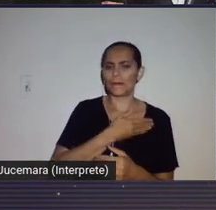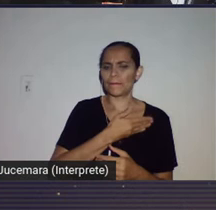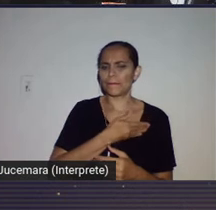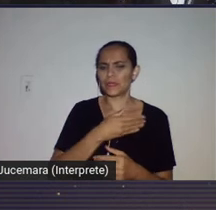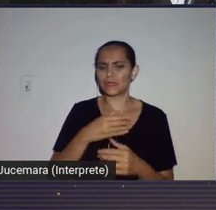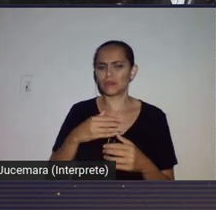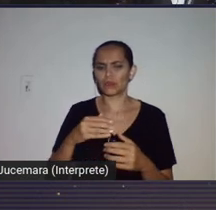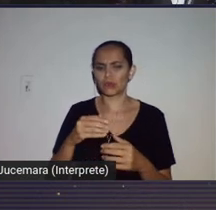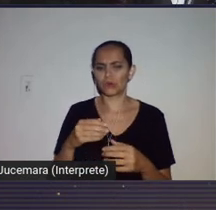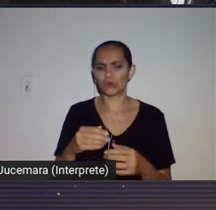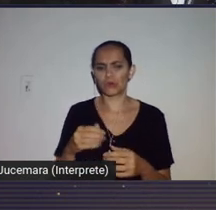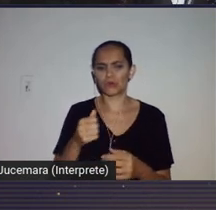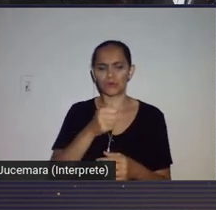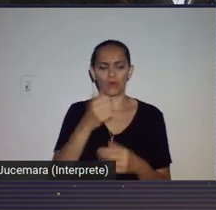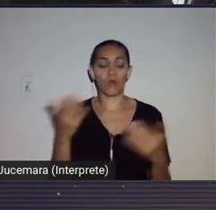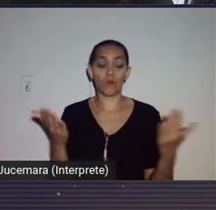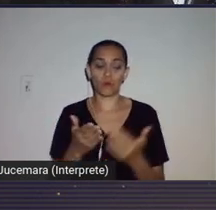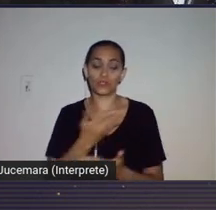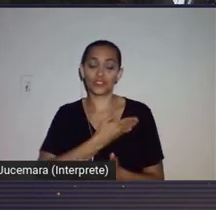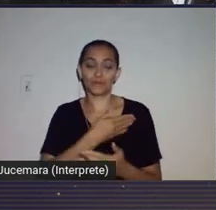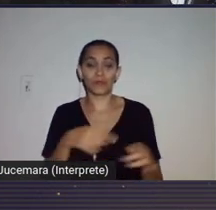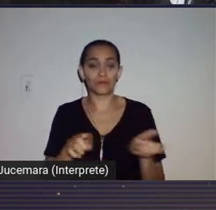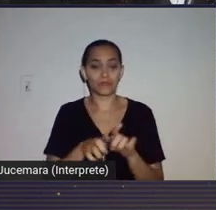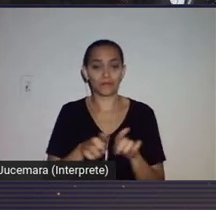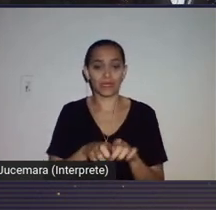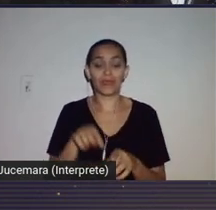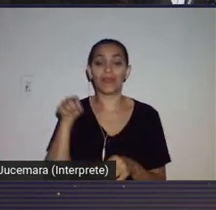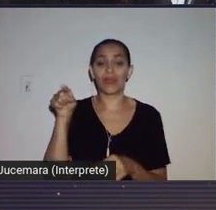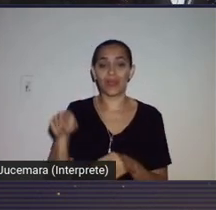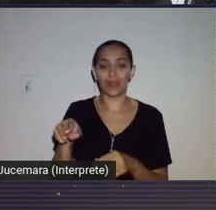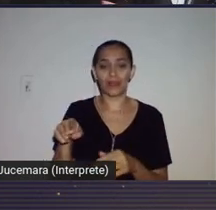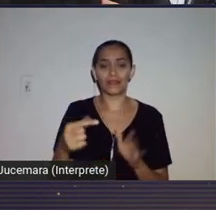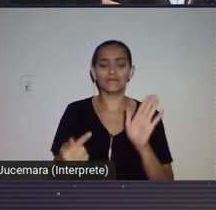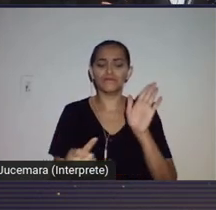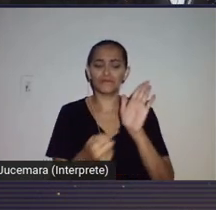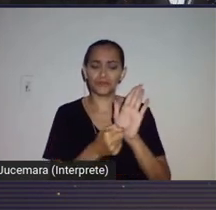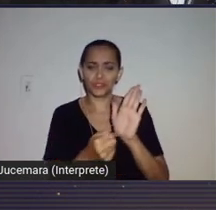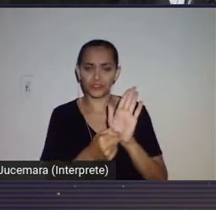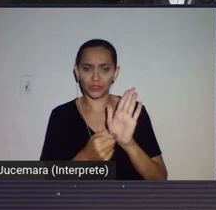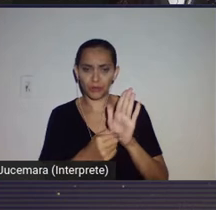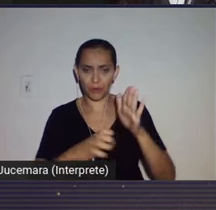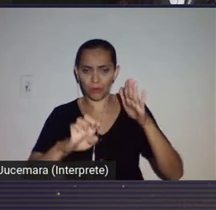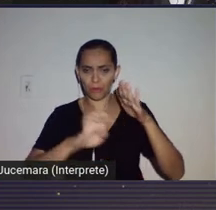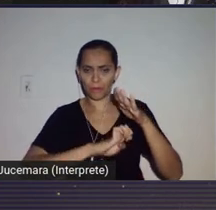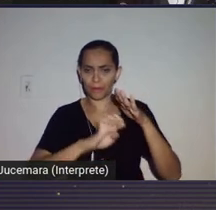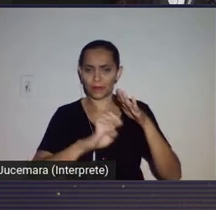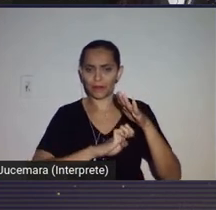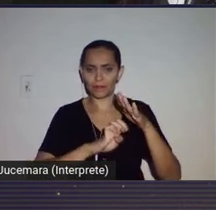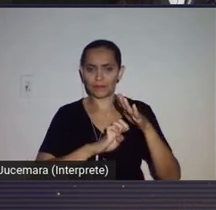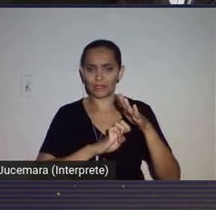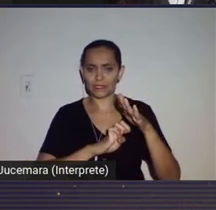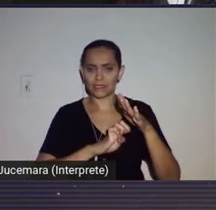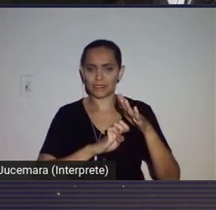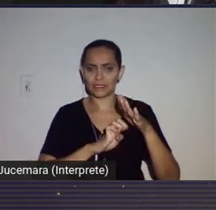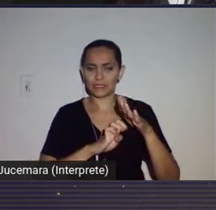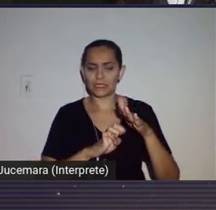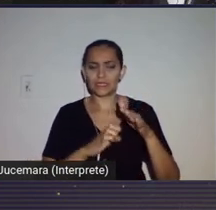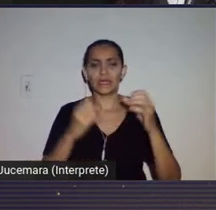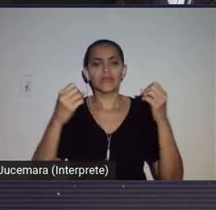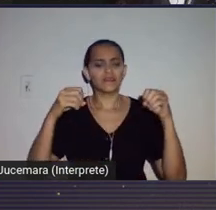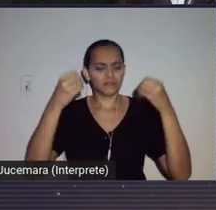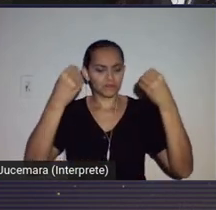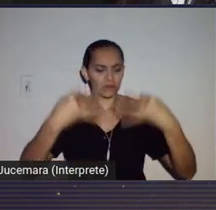me indicou pro Google. Ele comentou sobre as experiências que eu tinha em Olimpíada, nos projetos